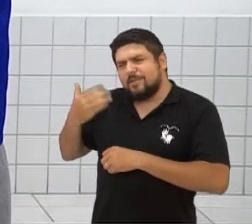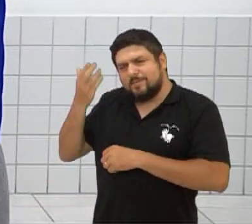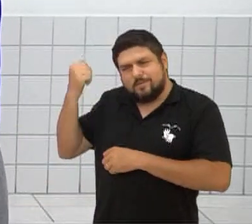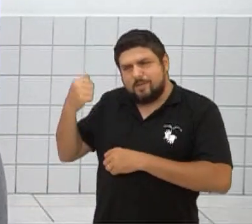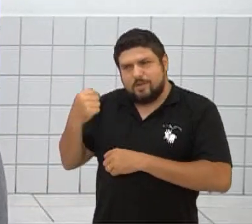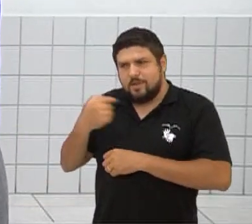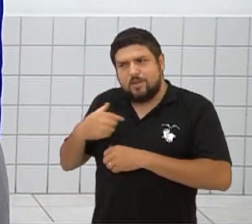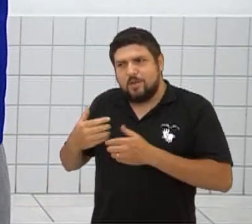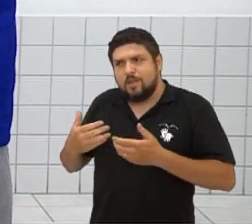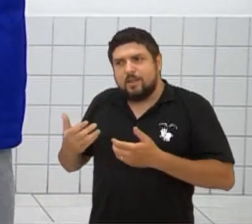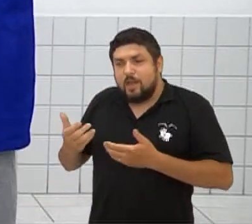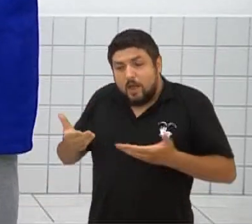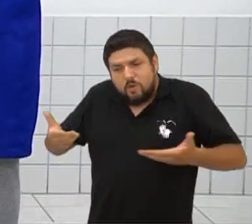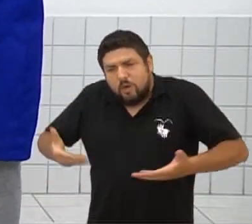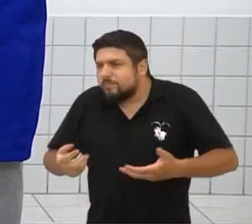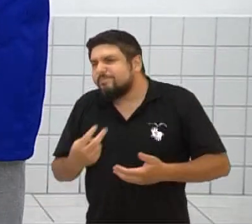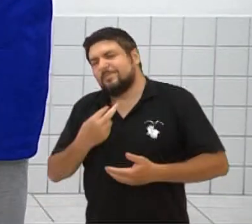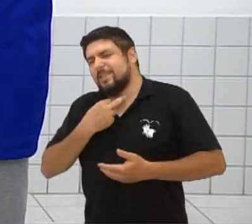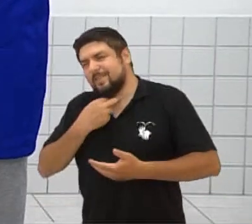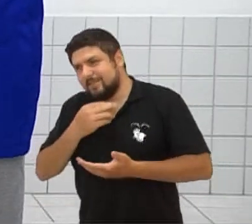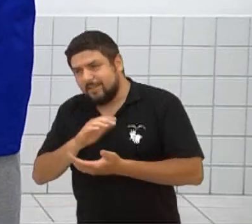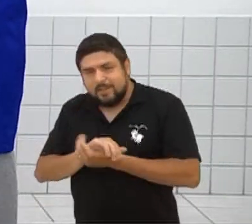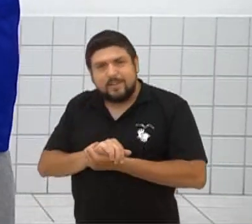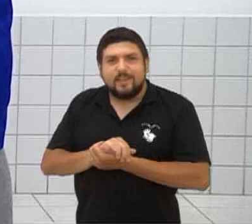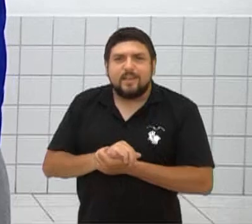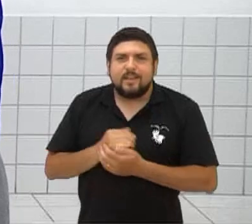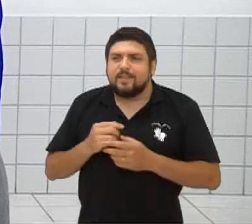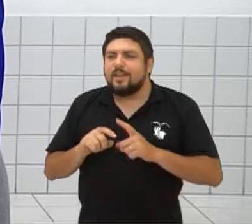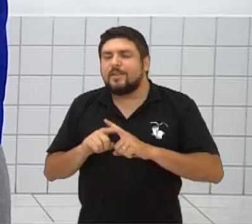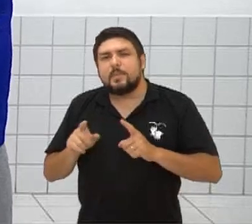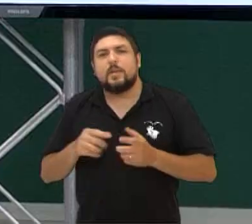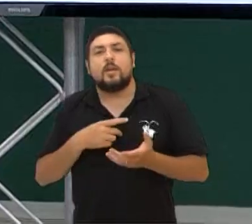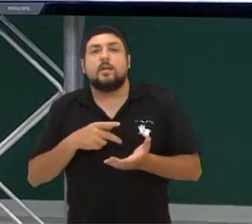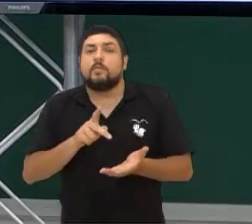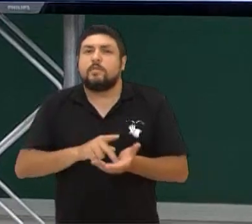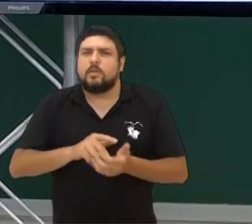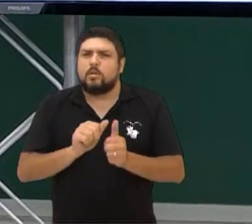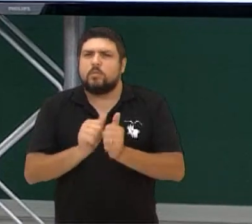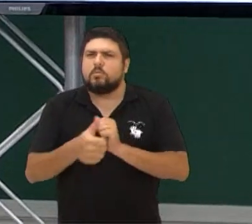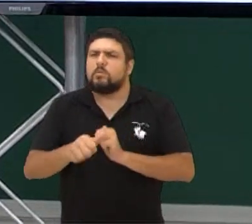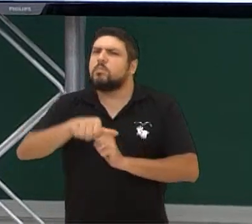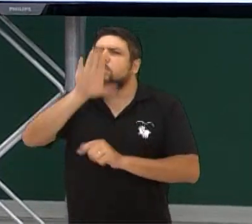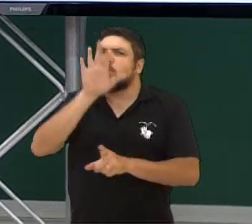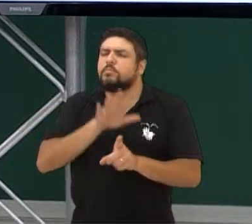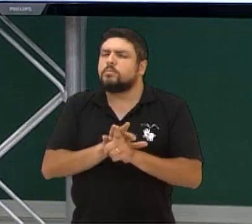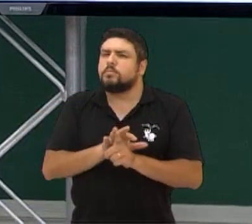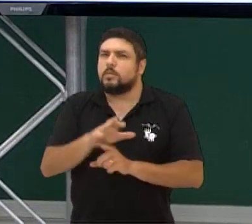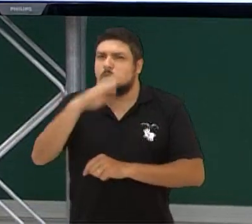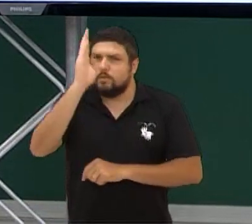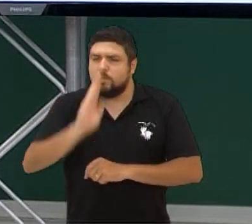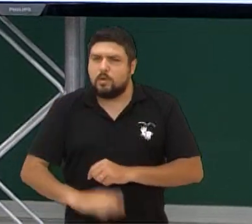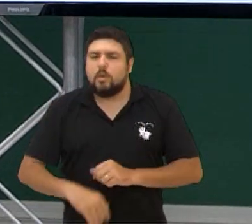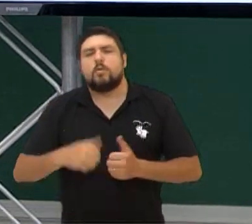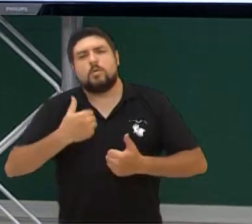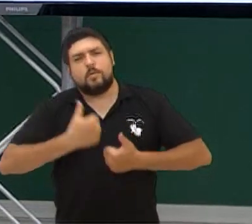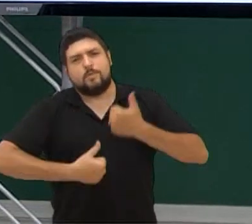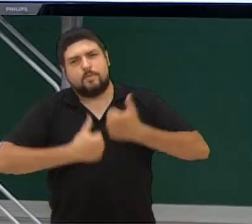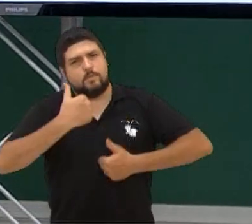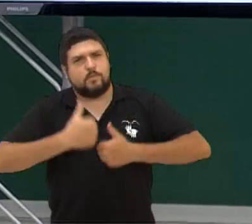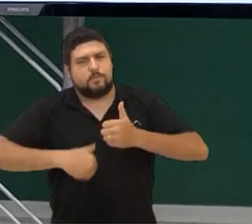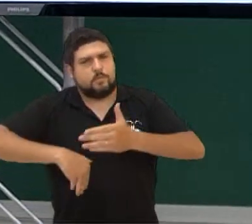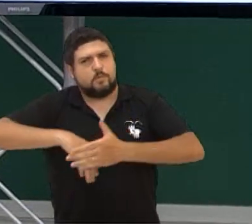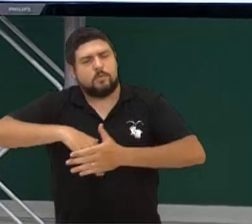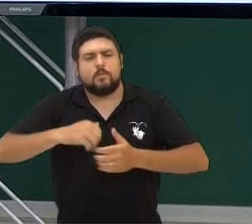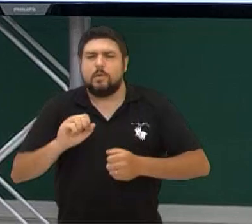estou podendo mais praticar esse esporte, né? Mas, Melanie, o esporte mais praticado no Brasil é o futebol, claro,